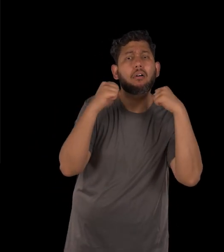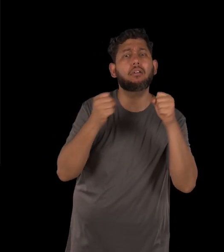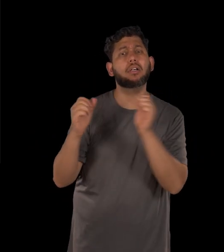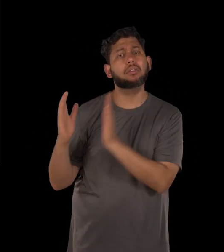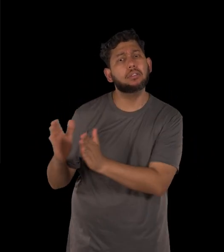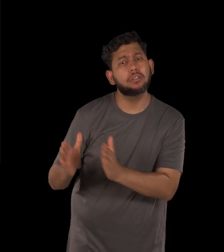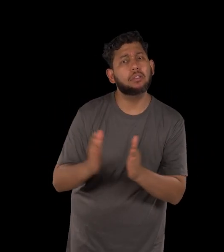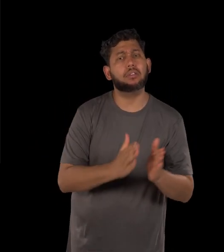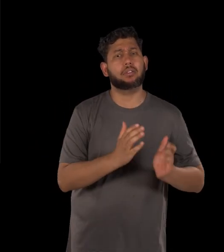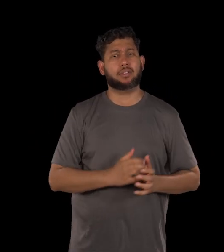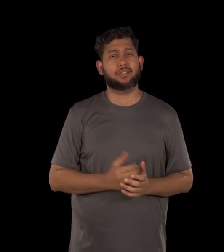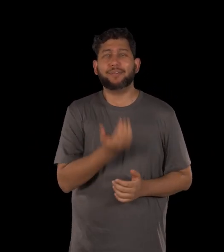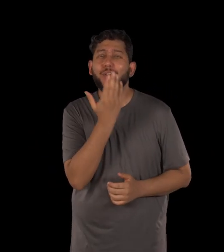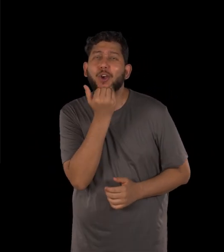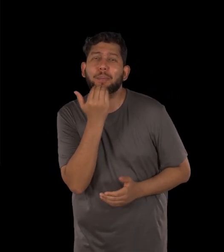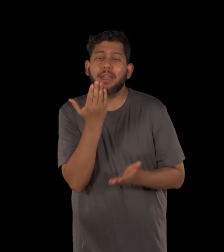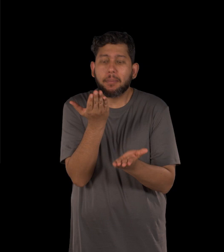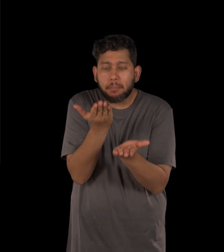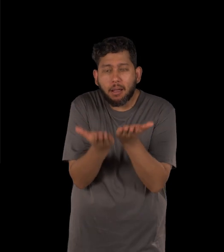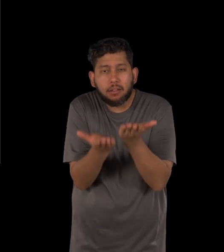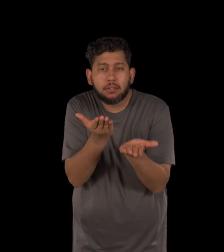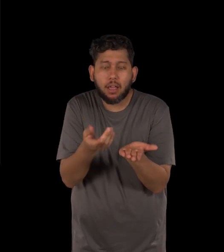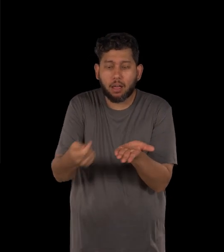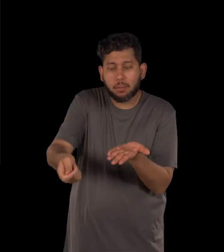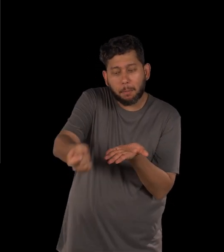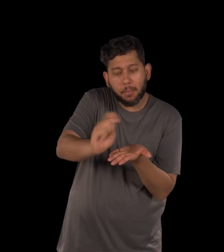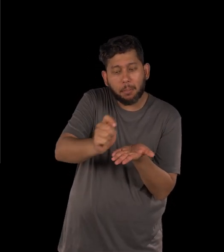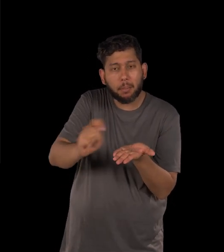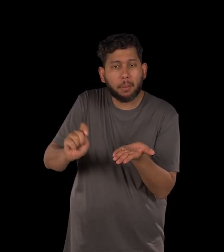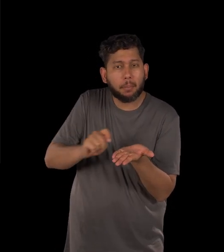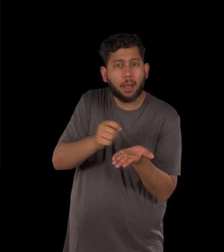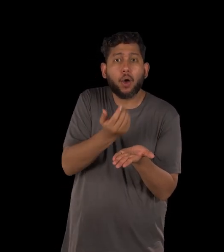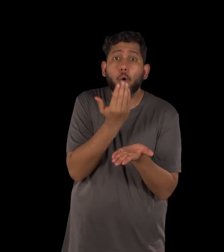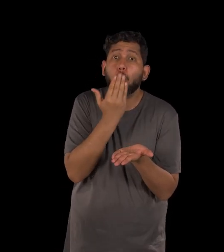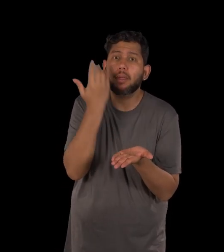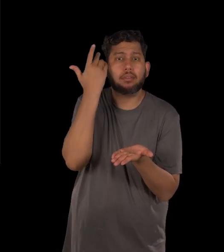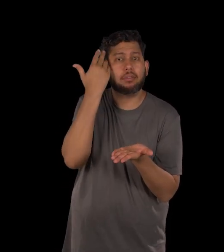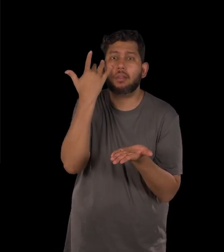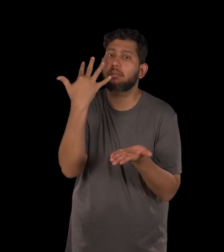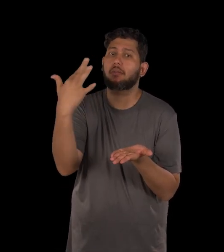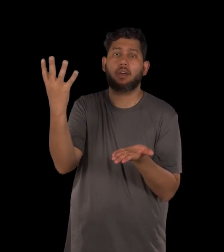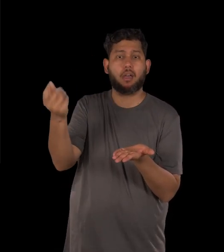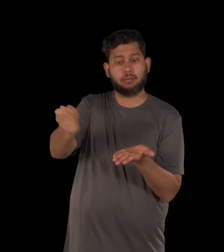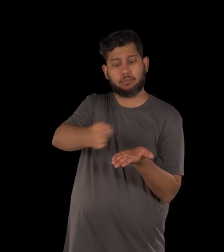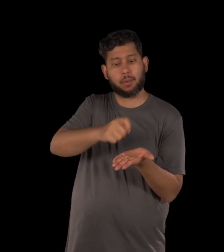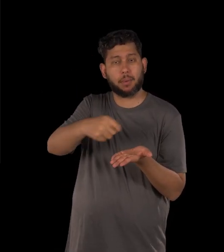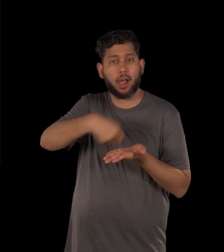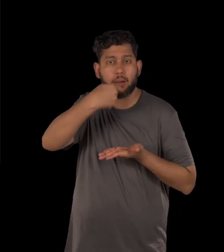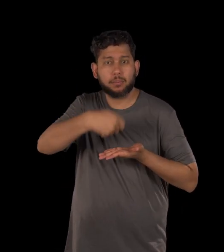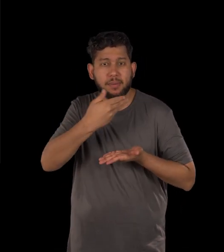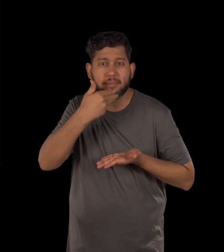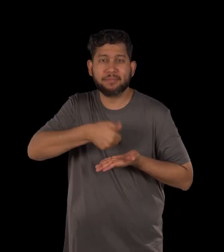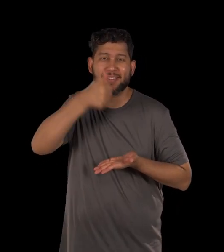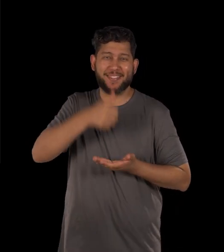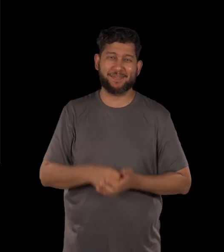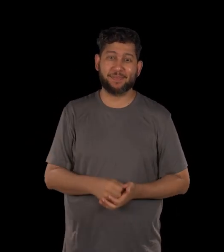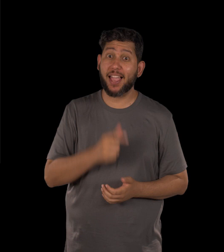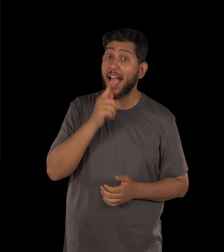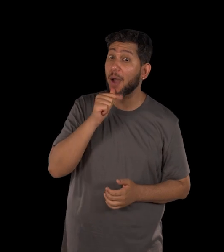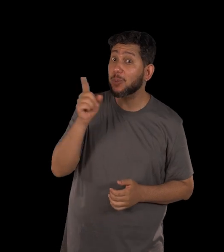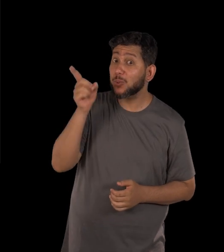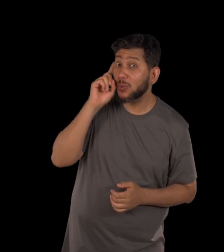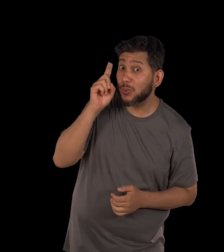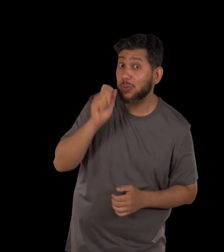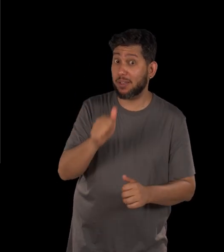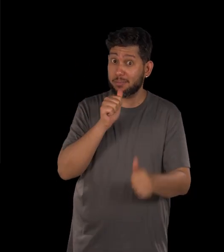Manter uma alimentação balanceada, priorizando o consumo de alimentos naturais. Beber bastante água diariamente,